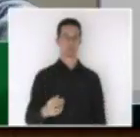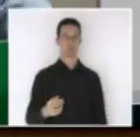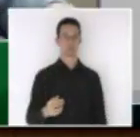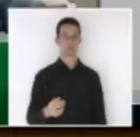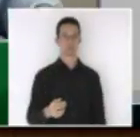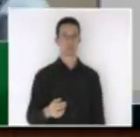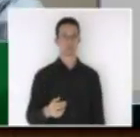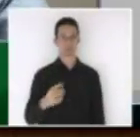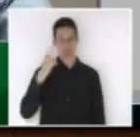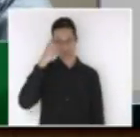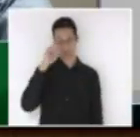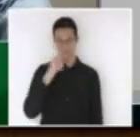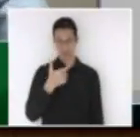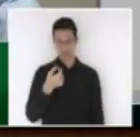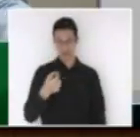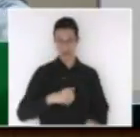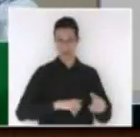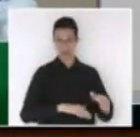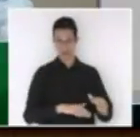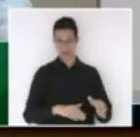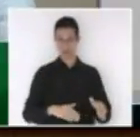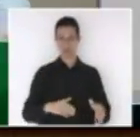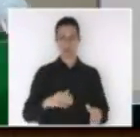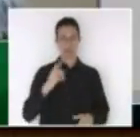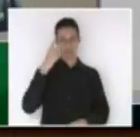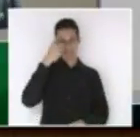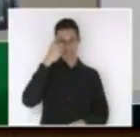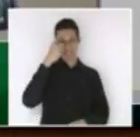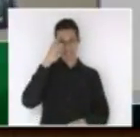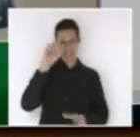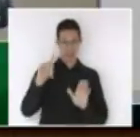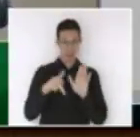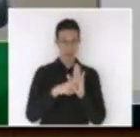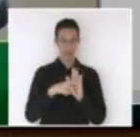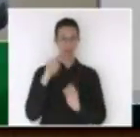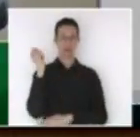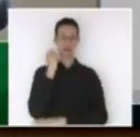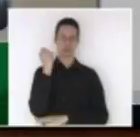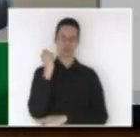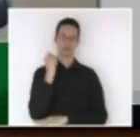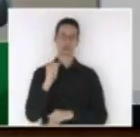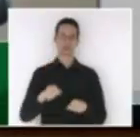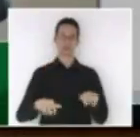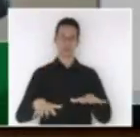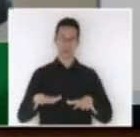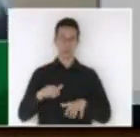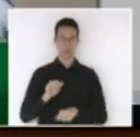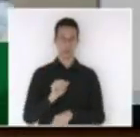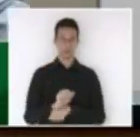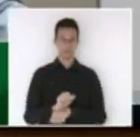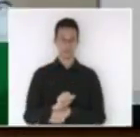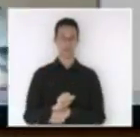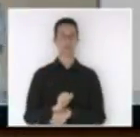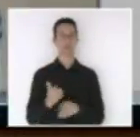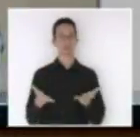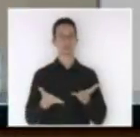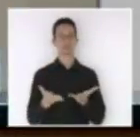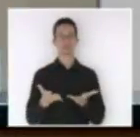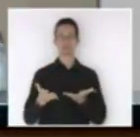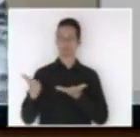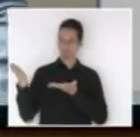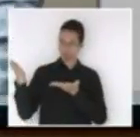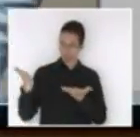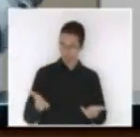comemora no dia 20 de setembro, o dia do Gaúcho. Então, está suspensa a presente sessão e eu convido para fazer uso